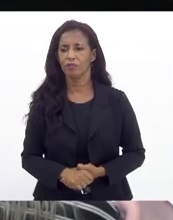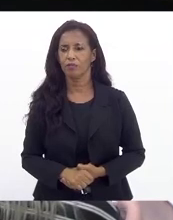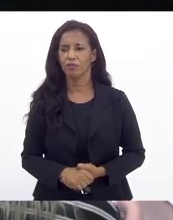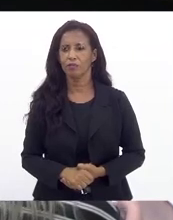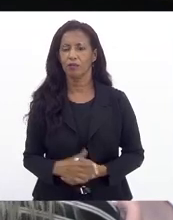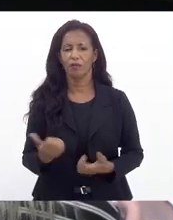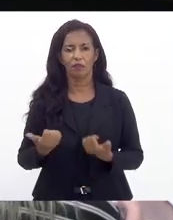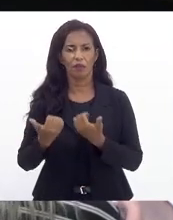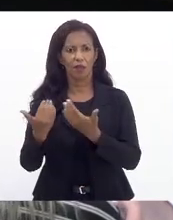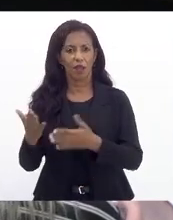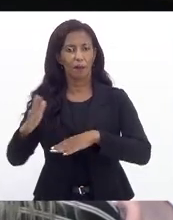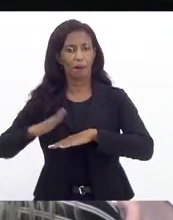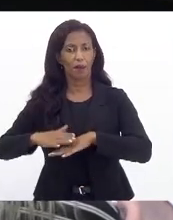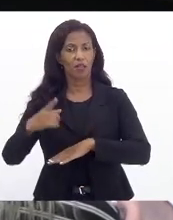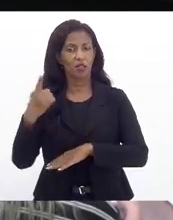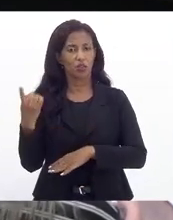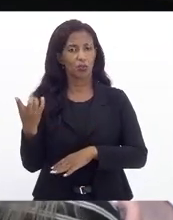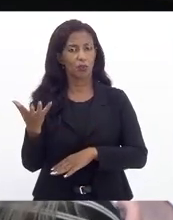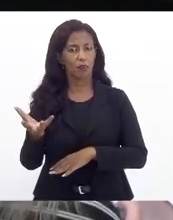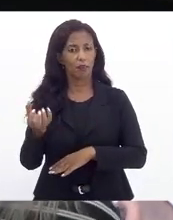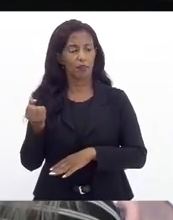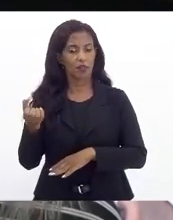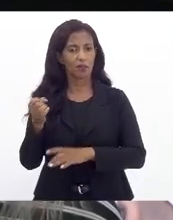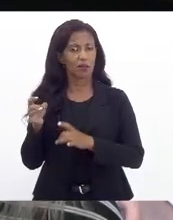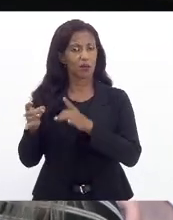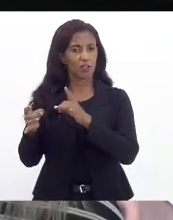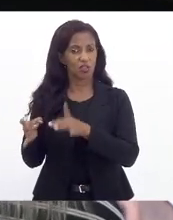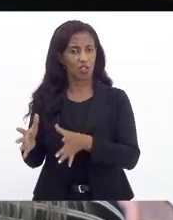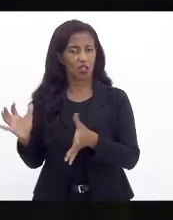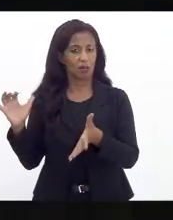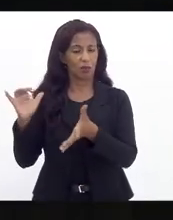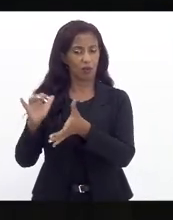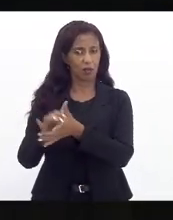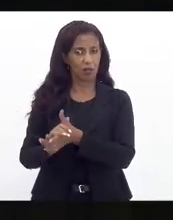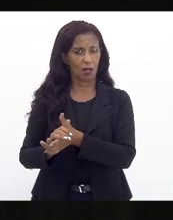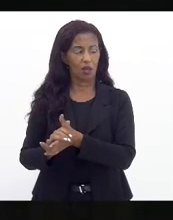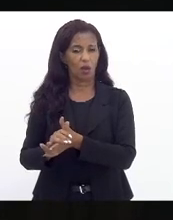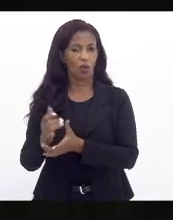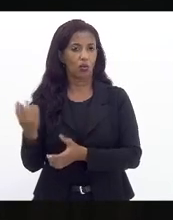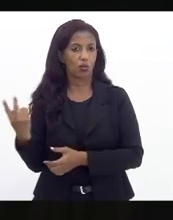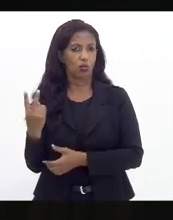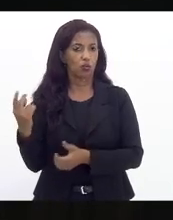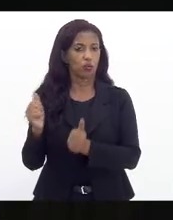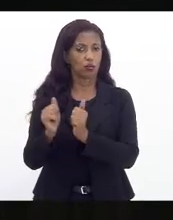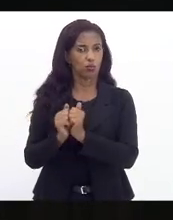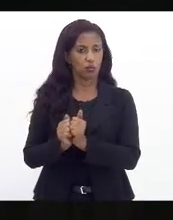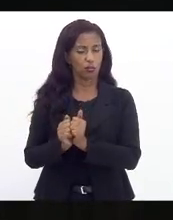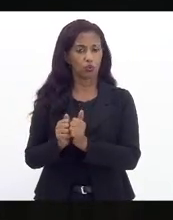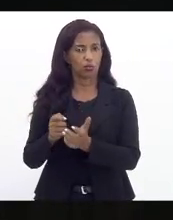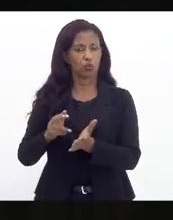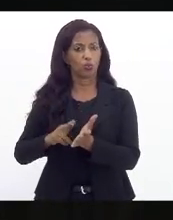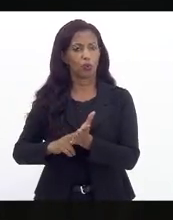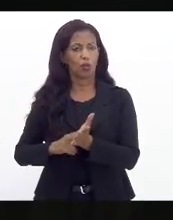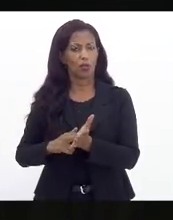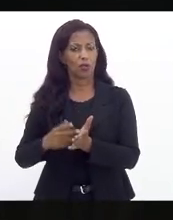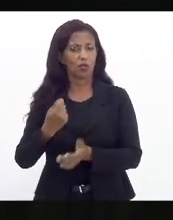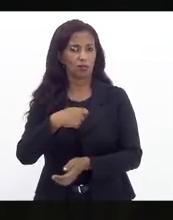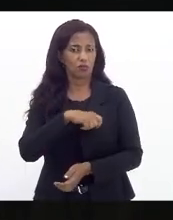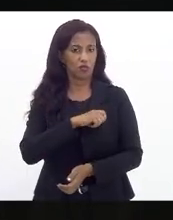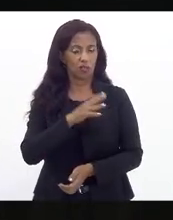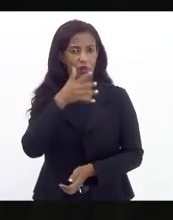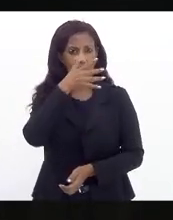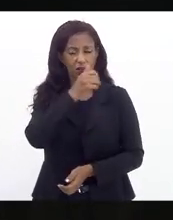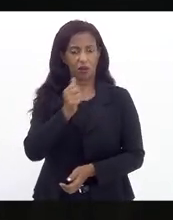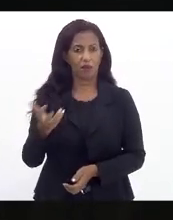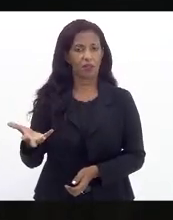verdade a acumulação de mais de uma pensão por morte deixada por cunjos companheiro ou companheira no âmbito deste regime de previdência social é salvada as